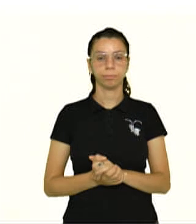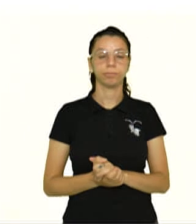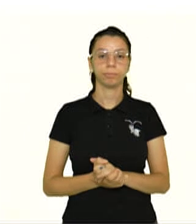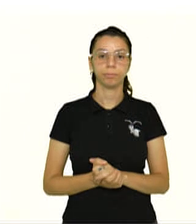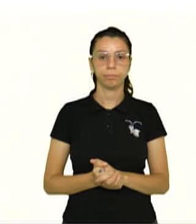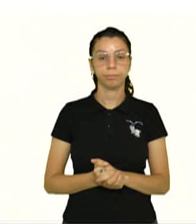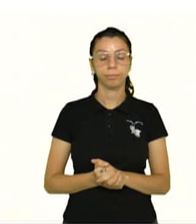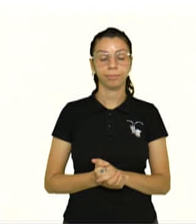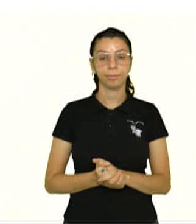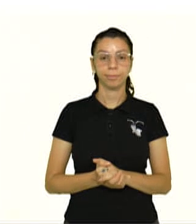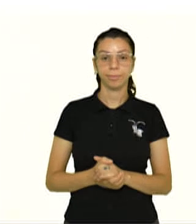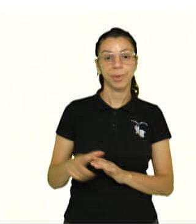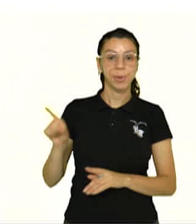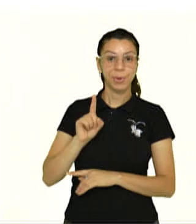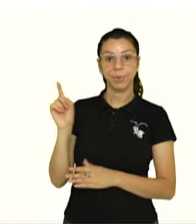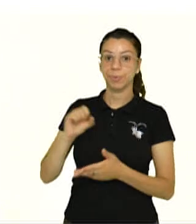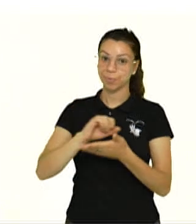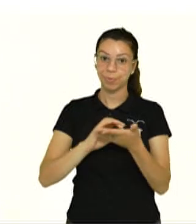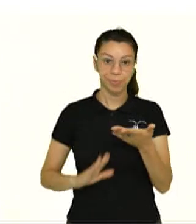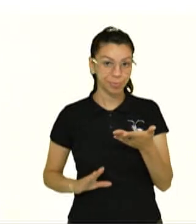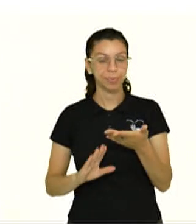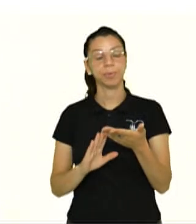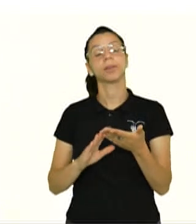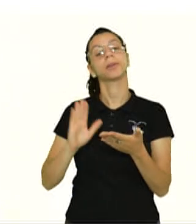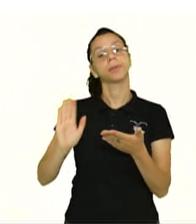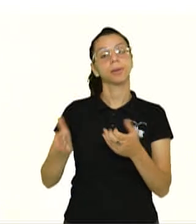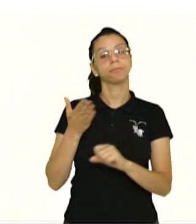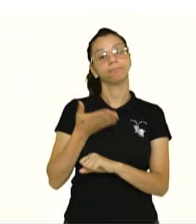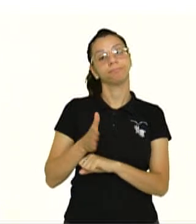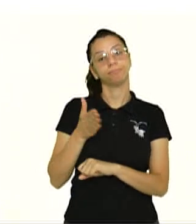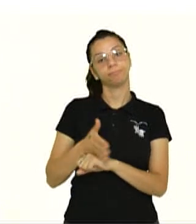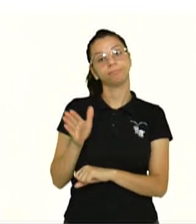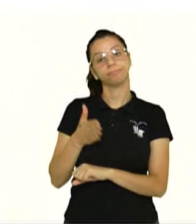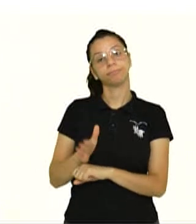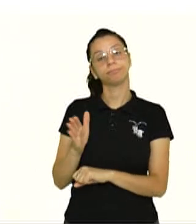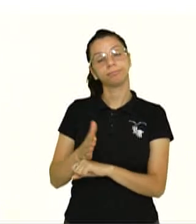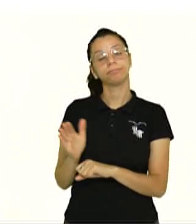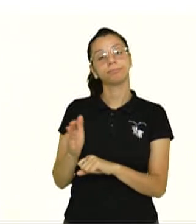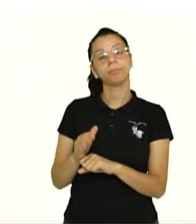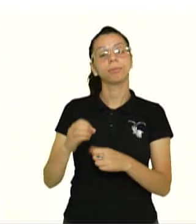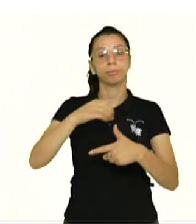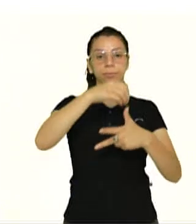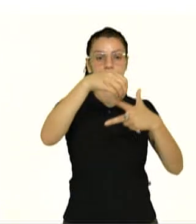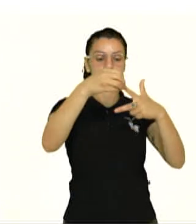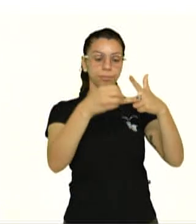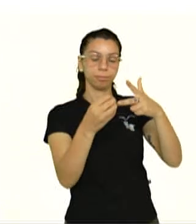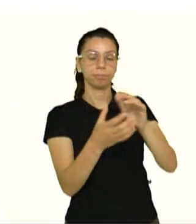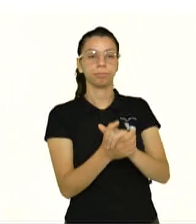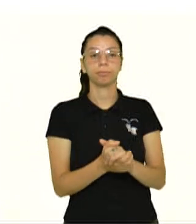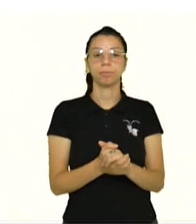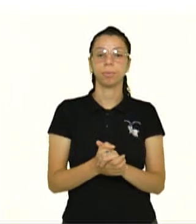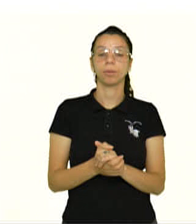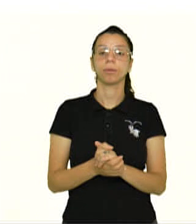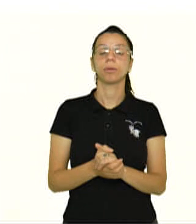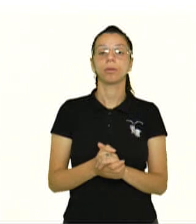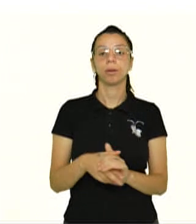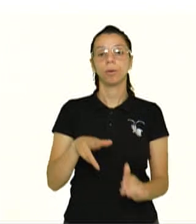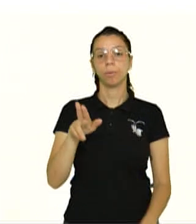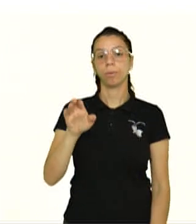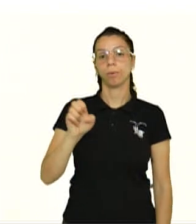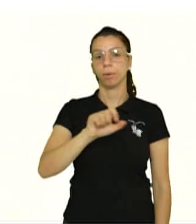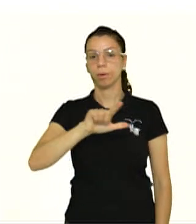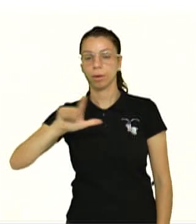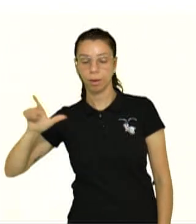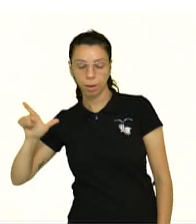Aqui temos um exercício já para nós praticarmos ali para o Enem, né? É da UEL, Universidade Estadual de